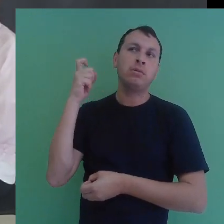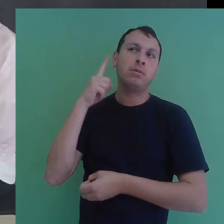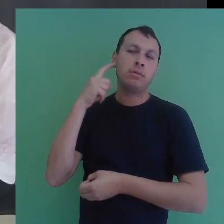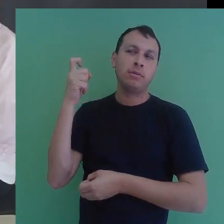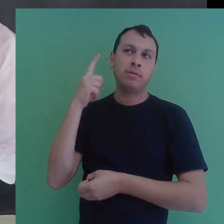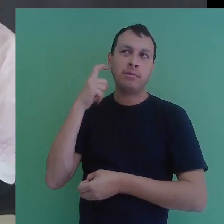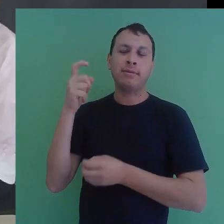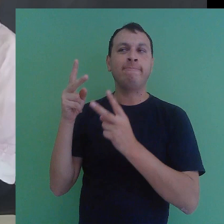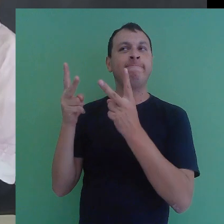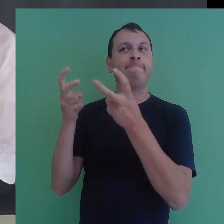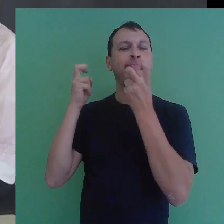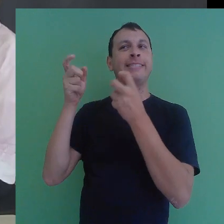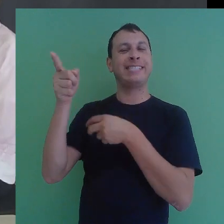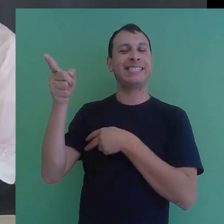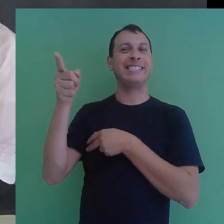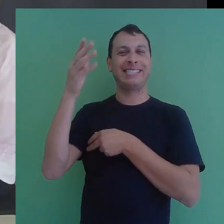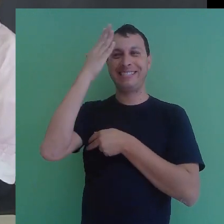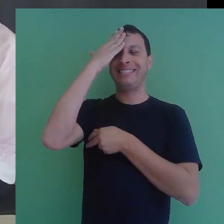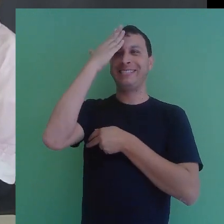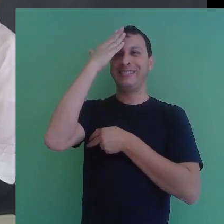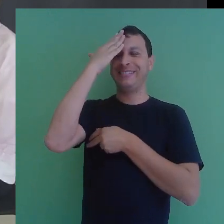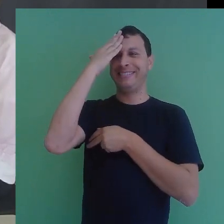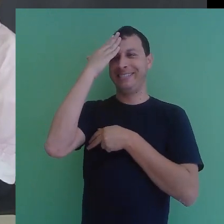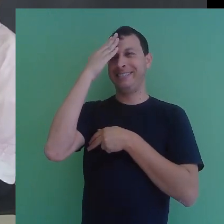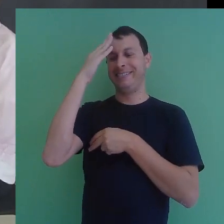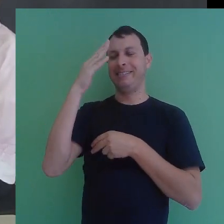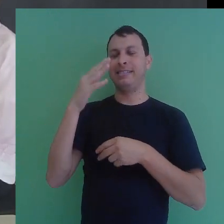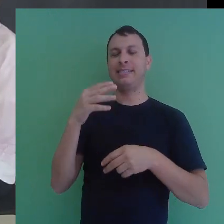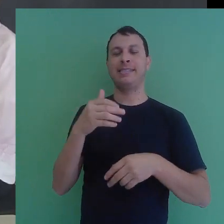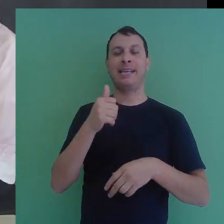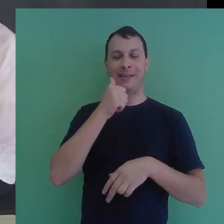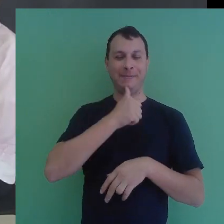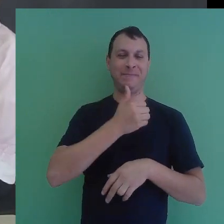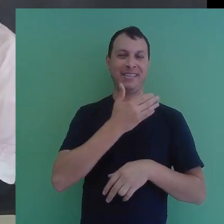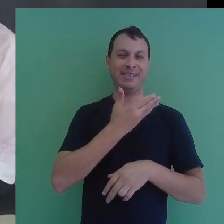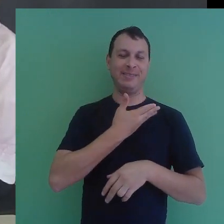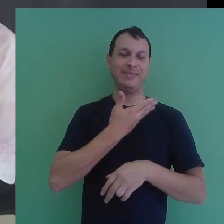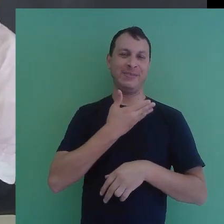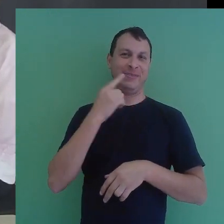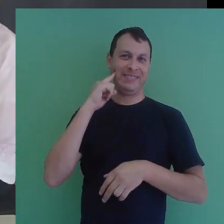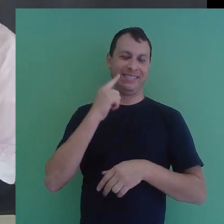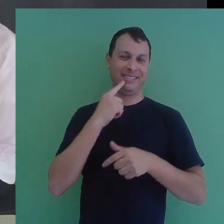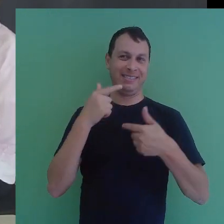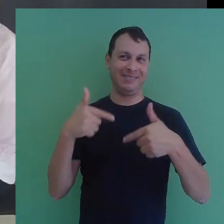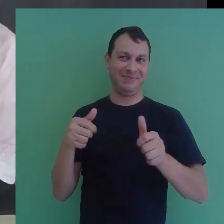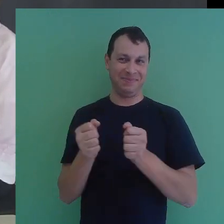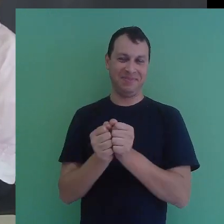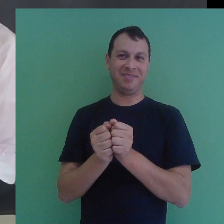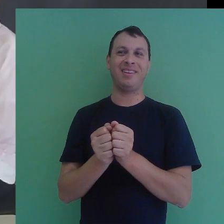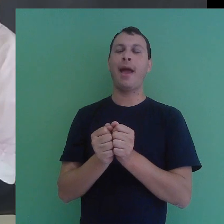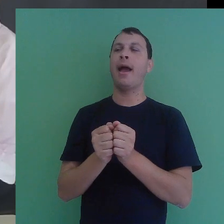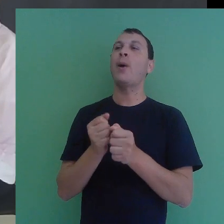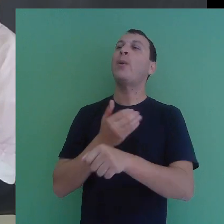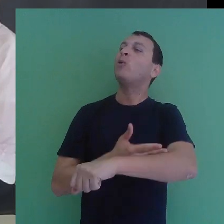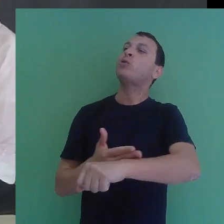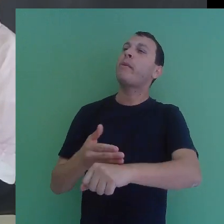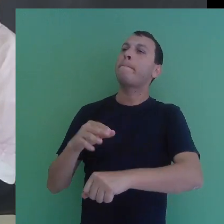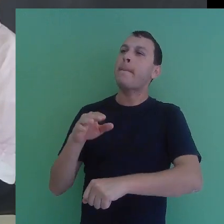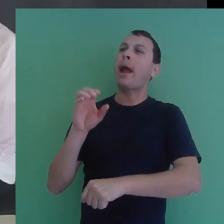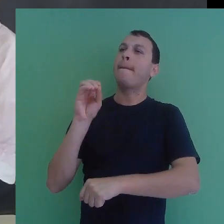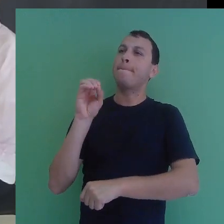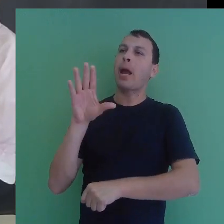é perceptível para o ouvinte. Então, a nossa colega ela utiliza esse som para nos chamar a atenção,